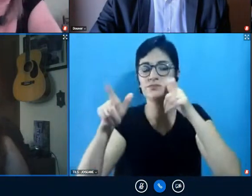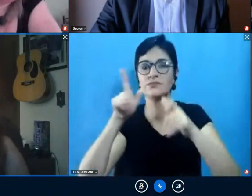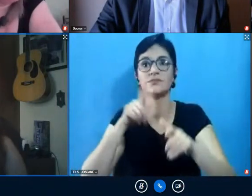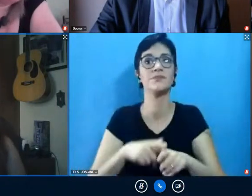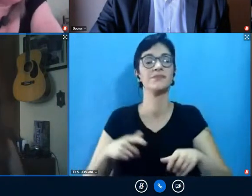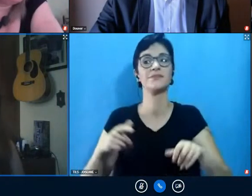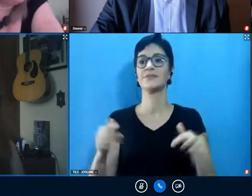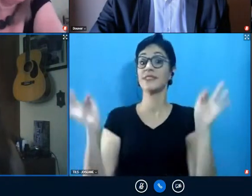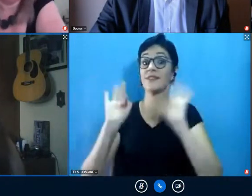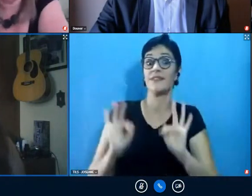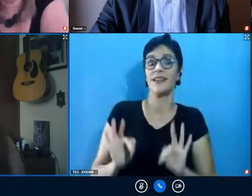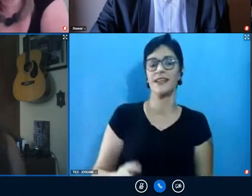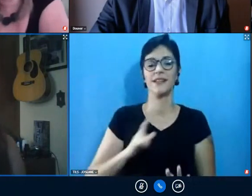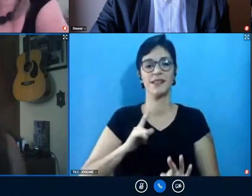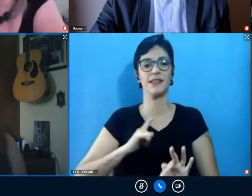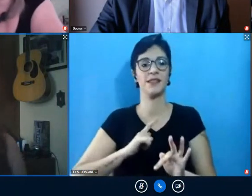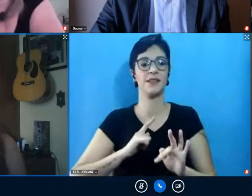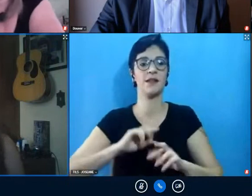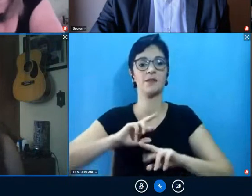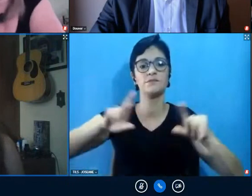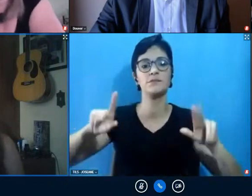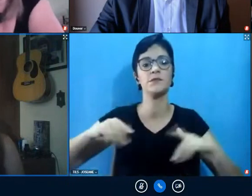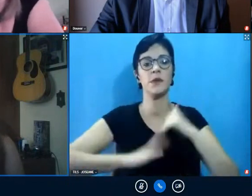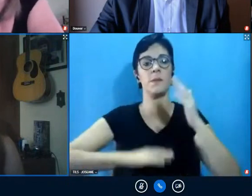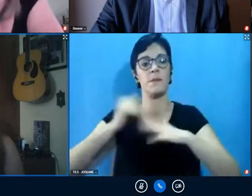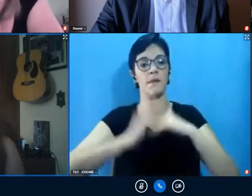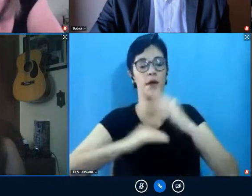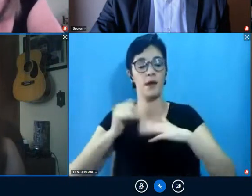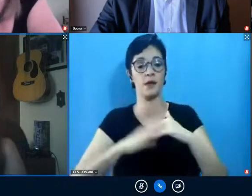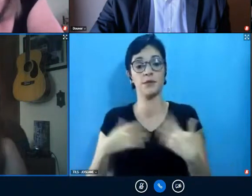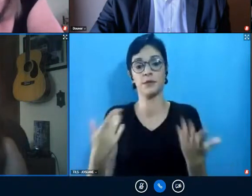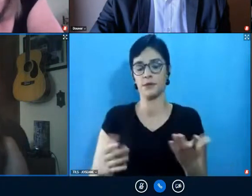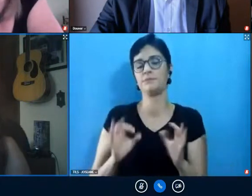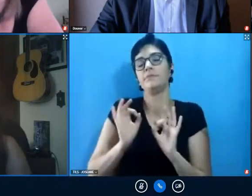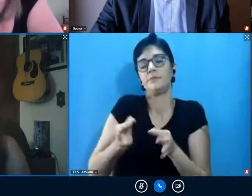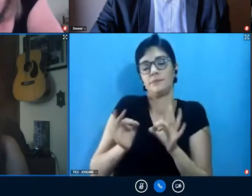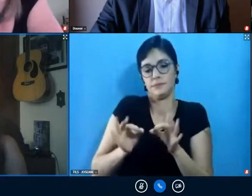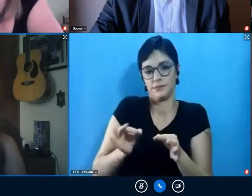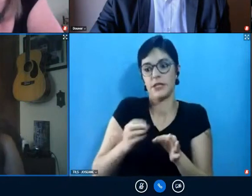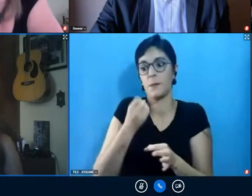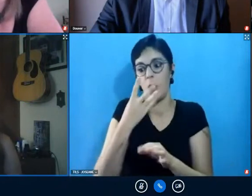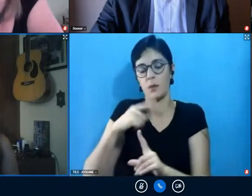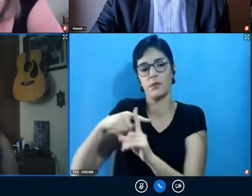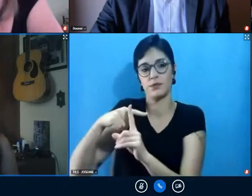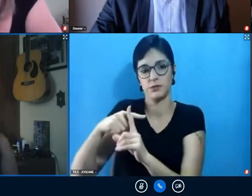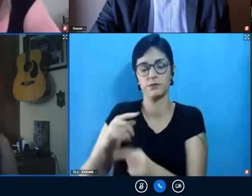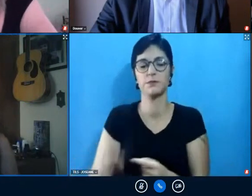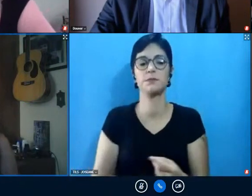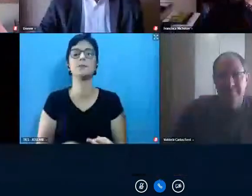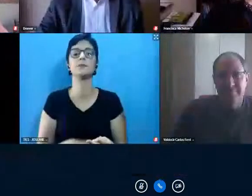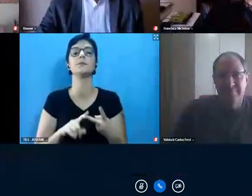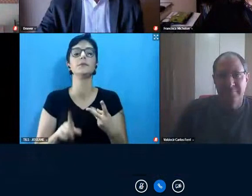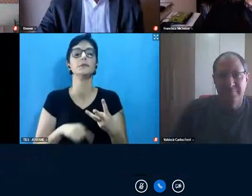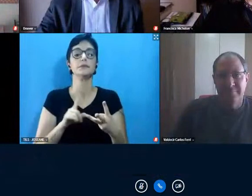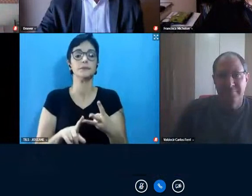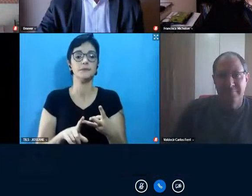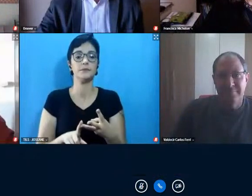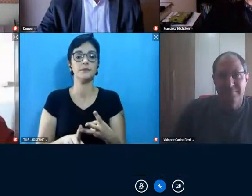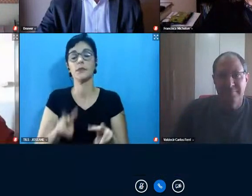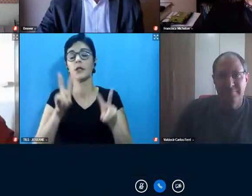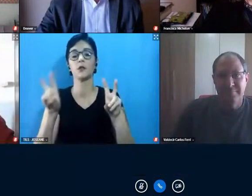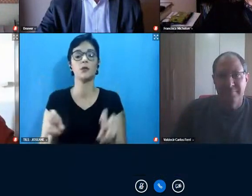com todas as atividades que a gente propõe. Então, com certeza, é positivo o nosso feedback. Sobre a